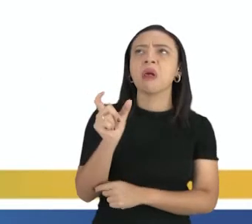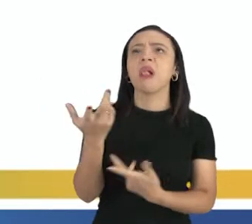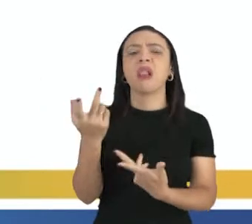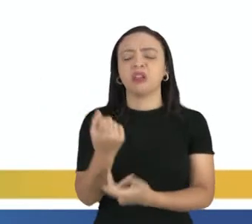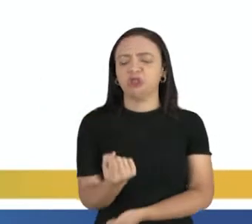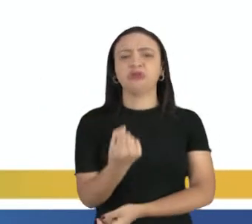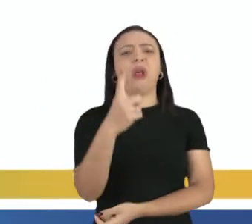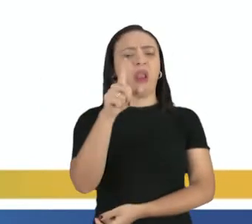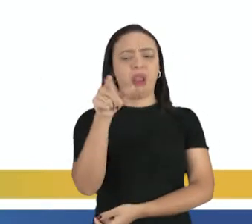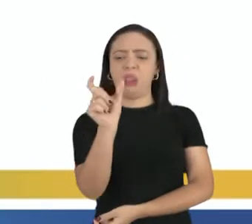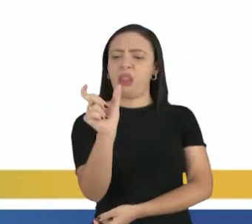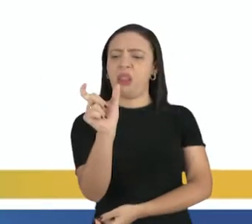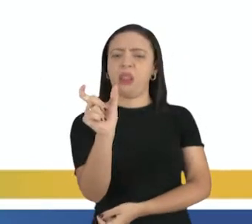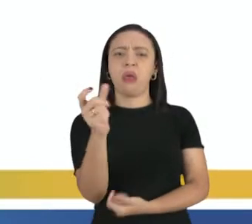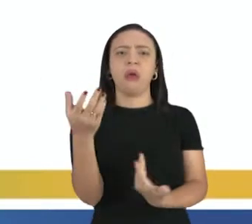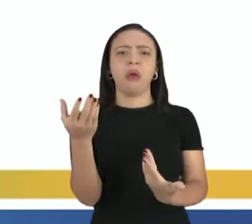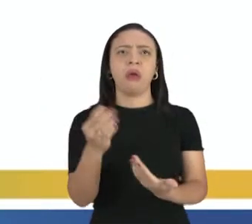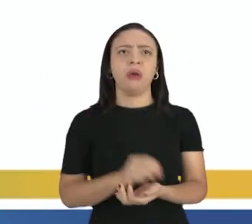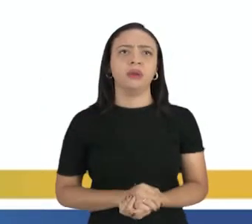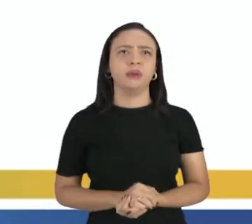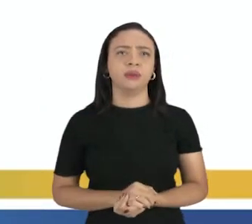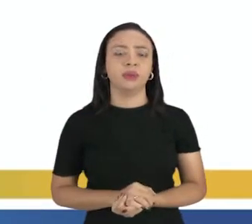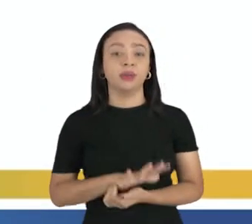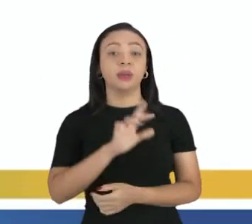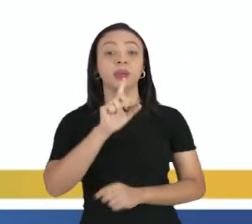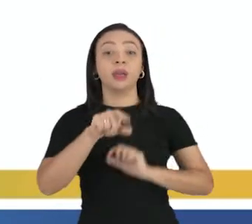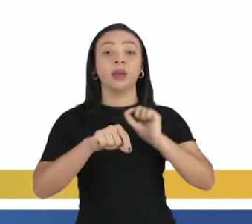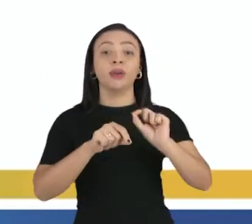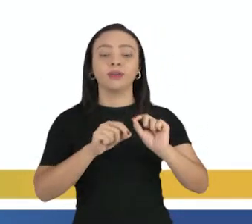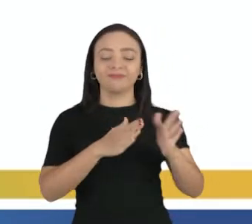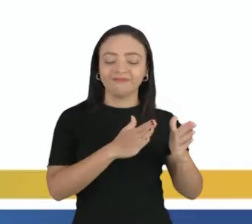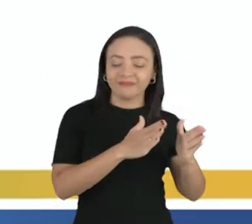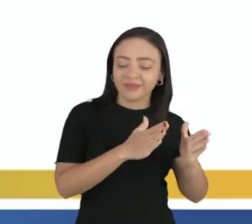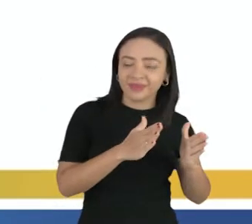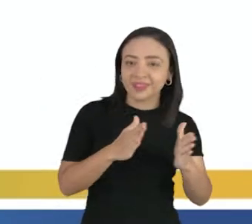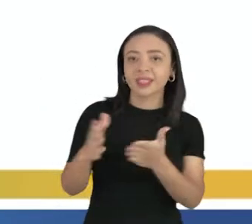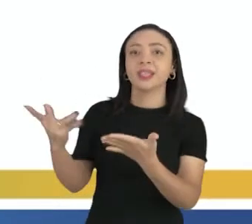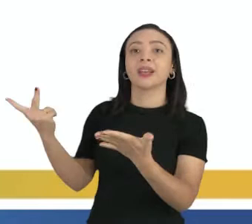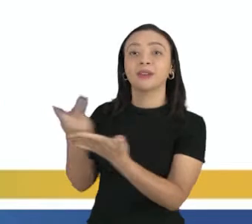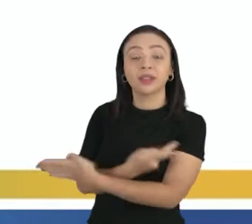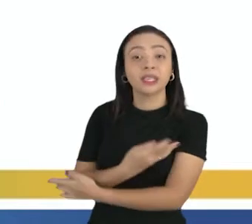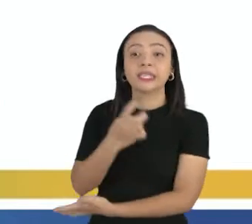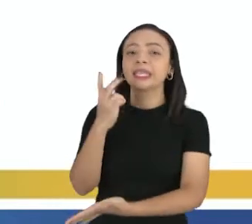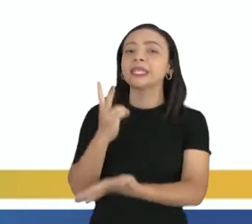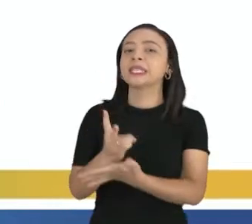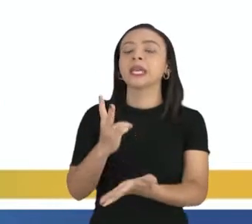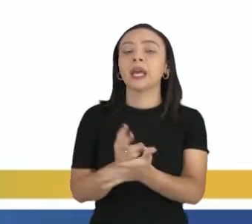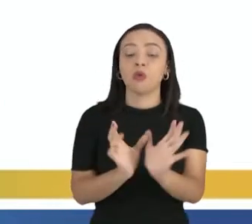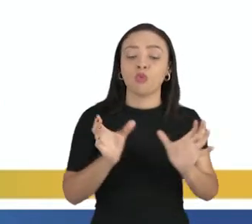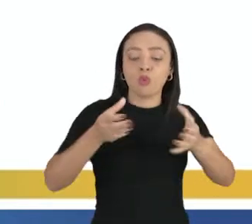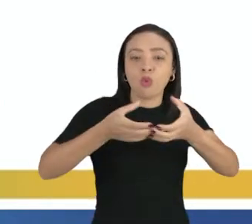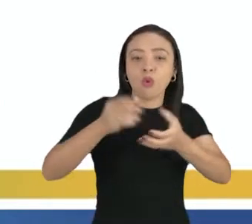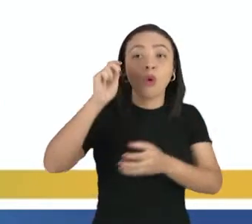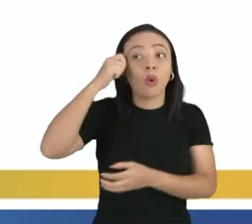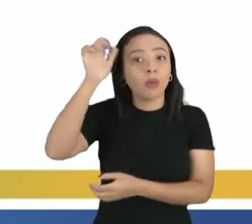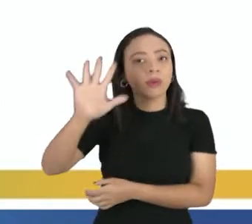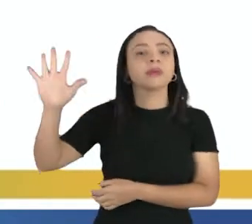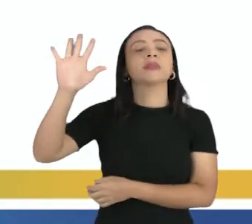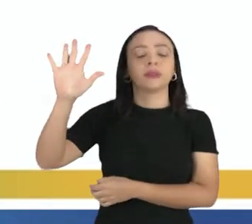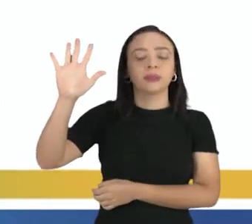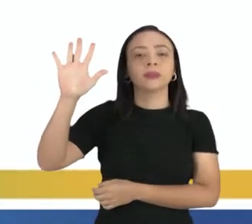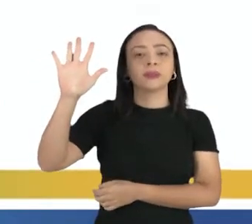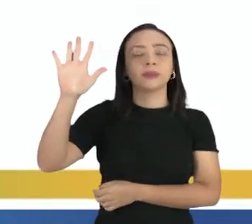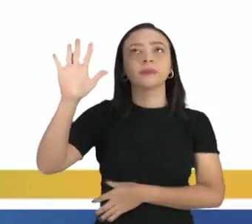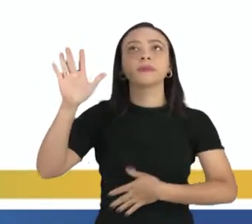nome estranho que é esse, pessoal? Ela é um processo bastante comum entre as tribos